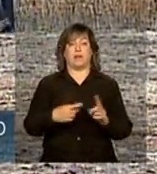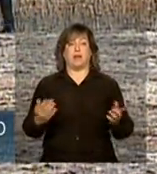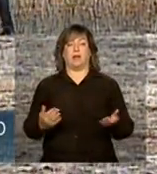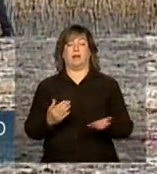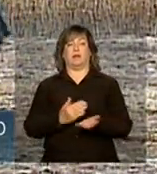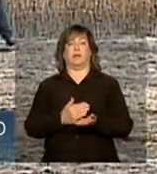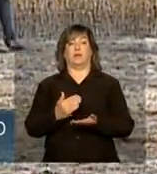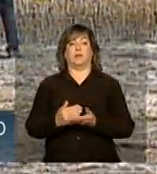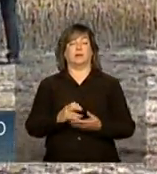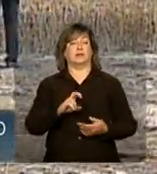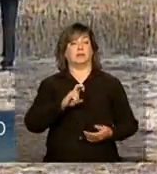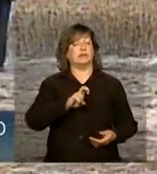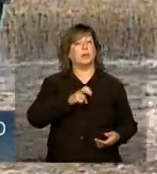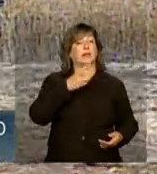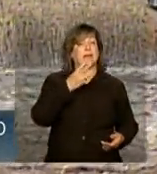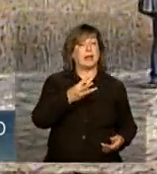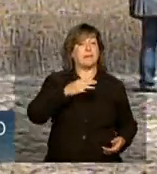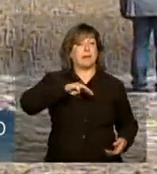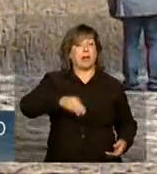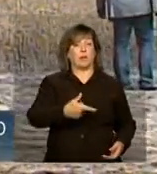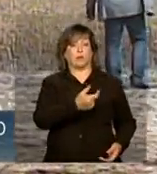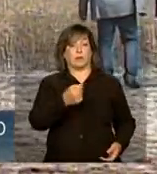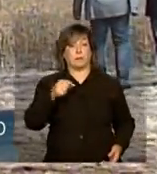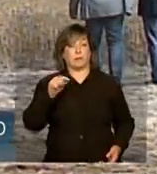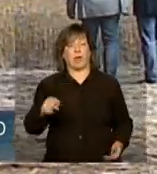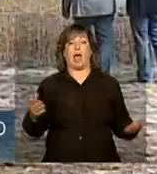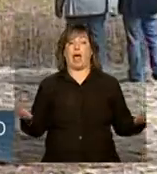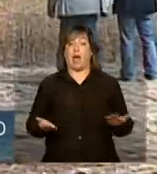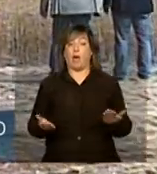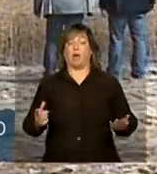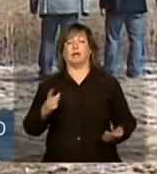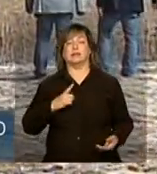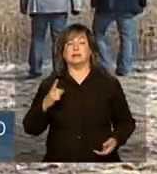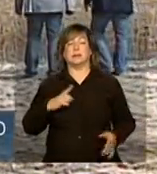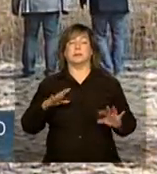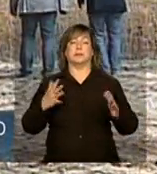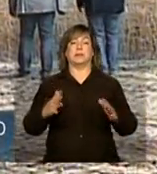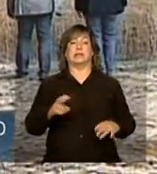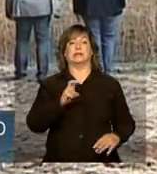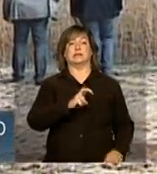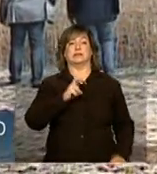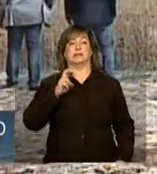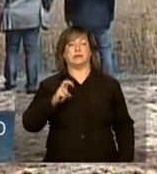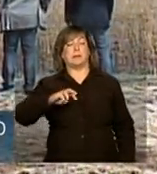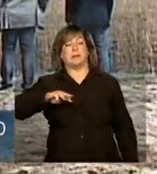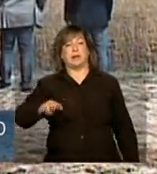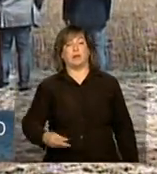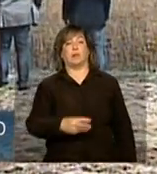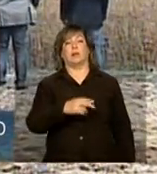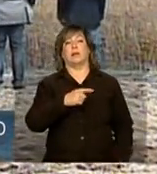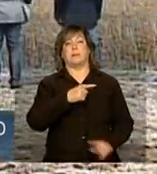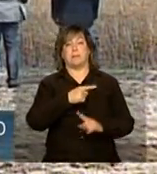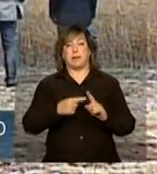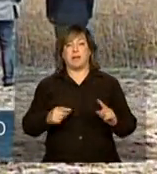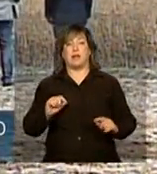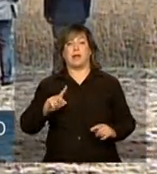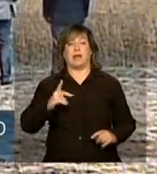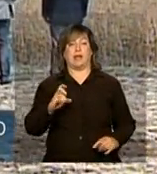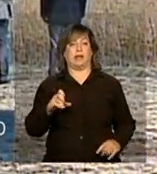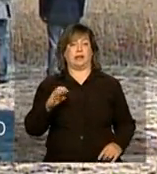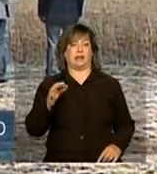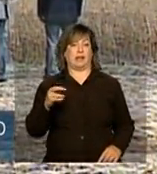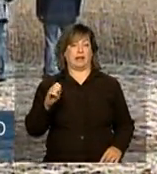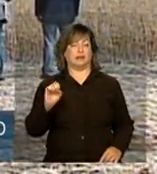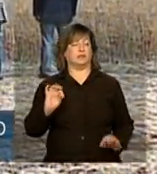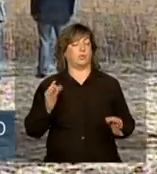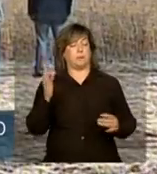de 53.200 haar e hoje está em aproximadamente 55 milhões me de hectares